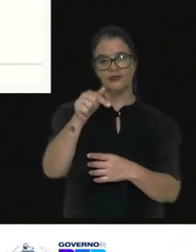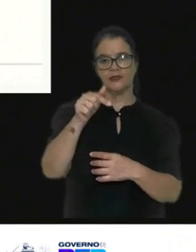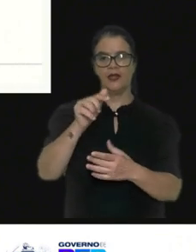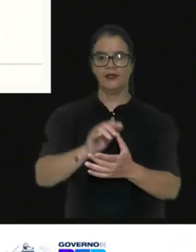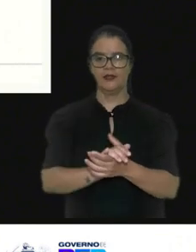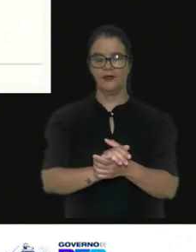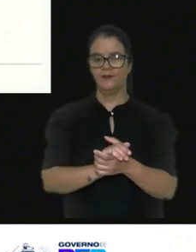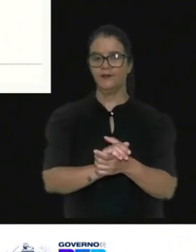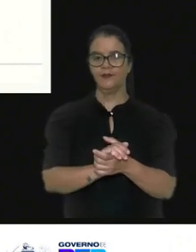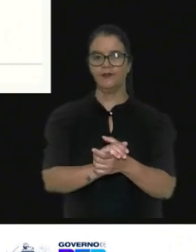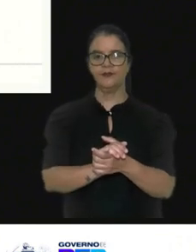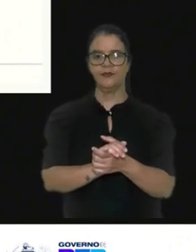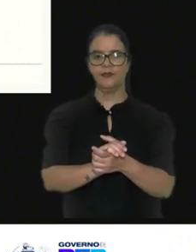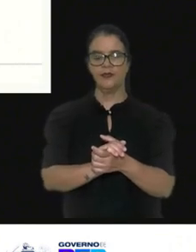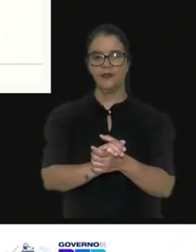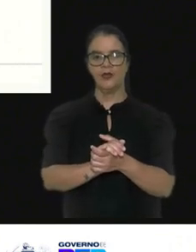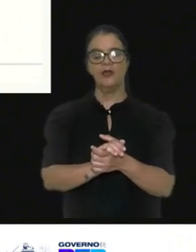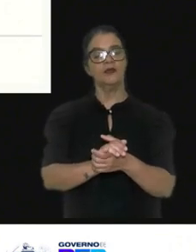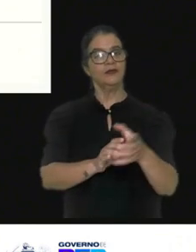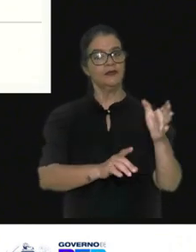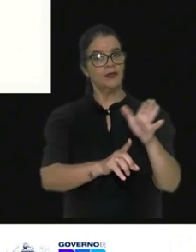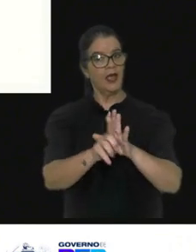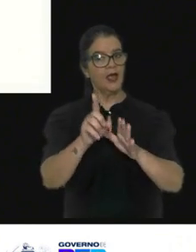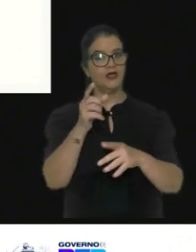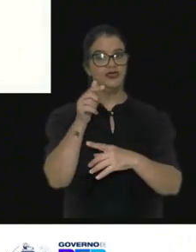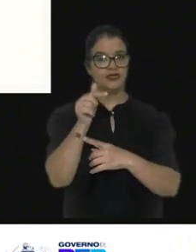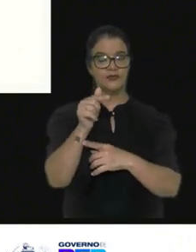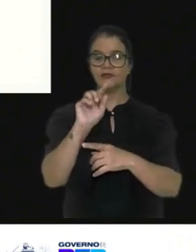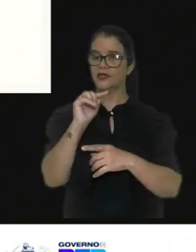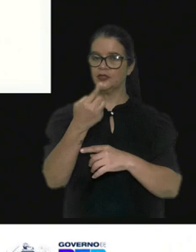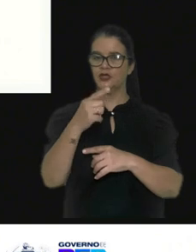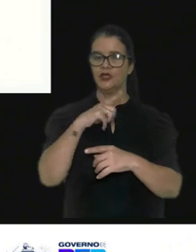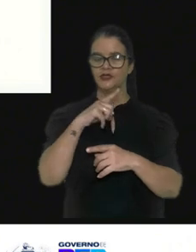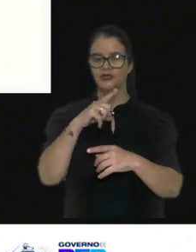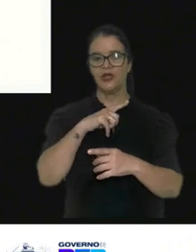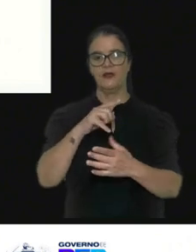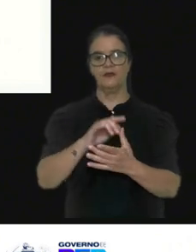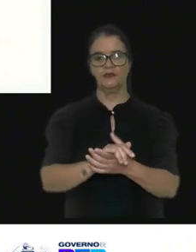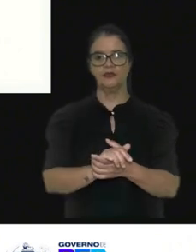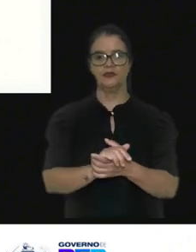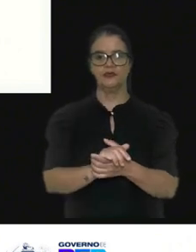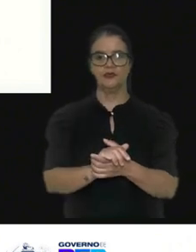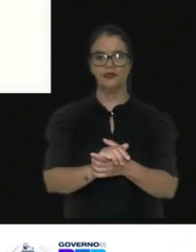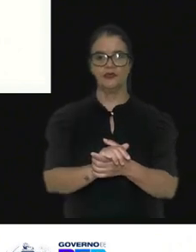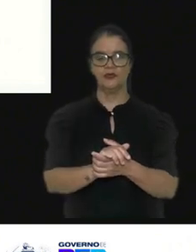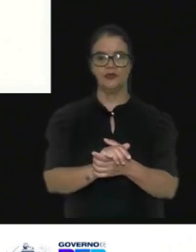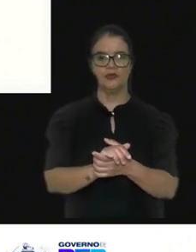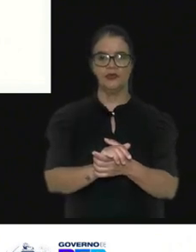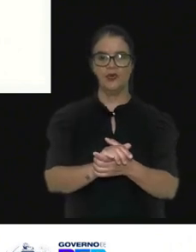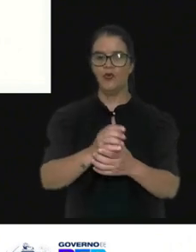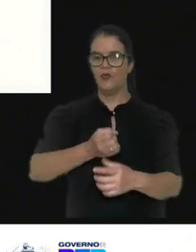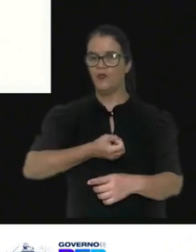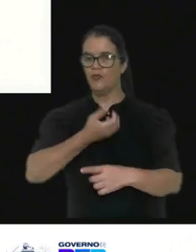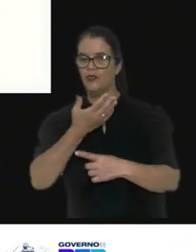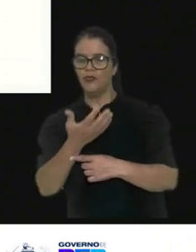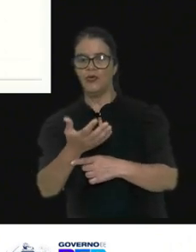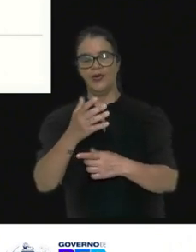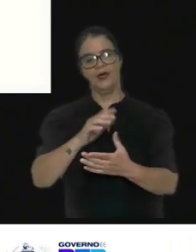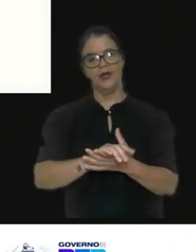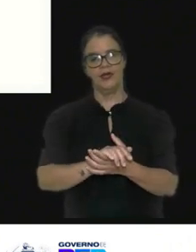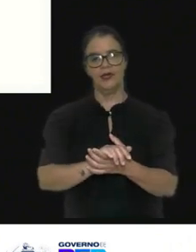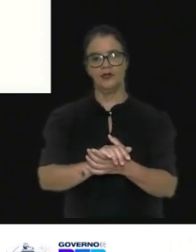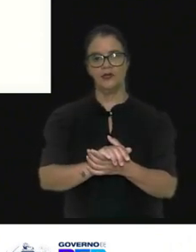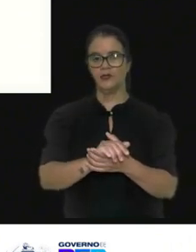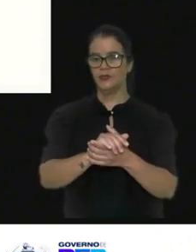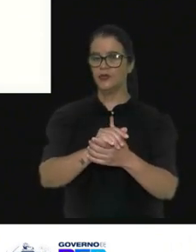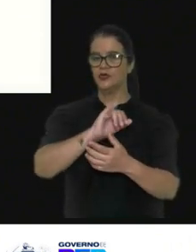sete. Na questão sete nós temos o fragmento do poema Ação de Inês do padre José